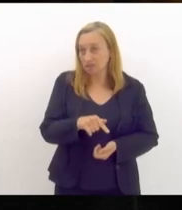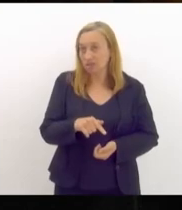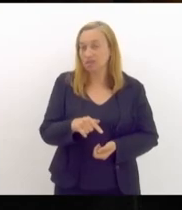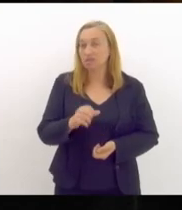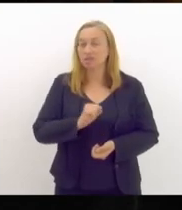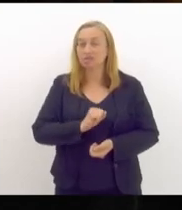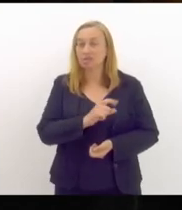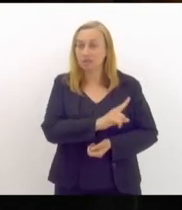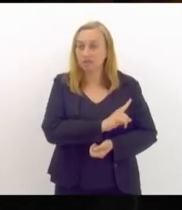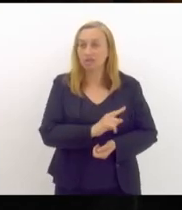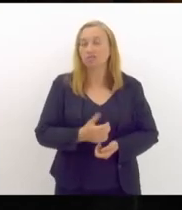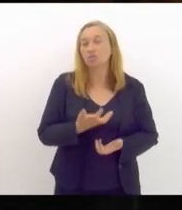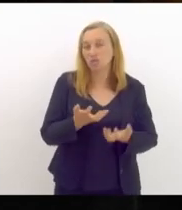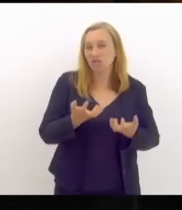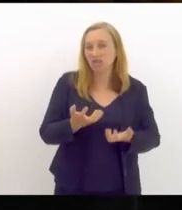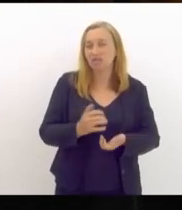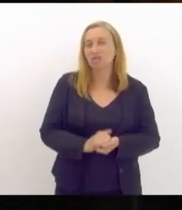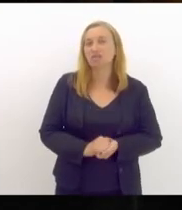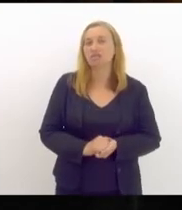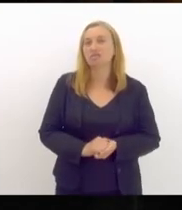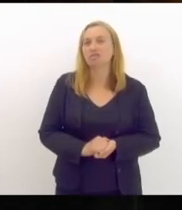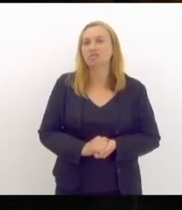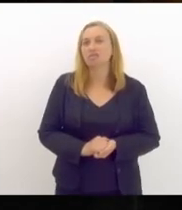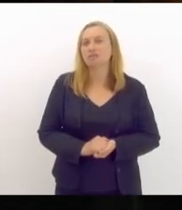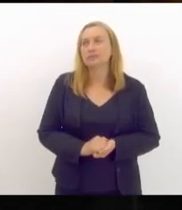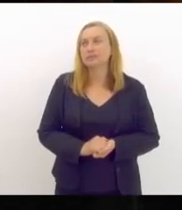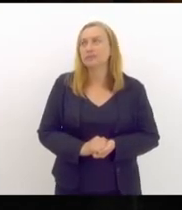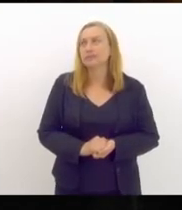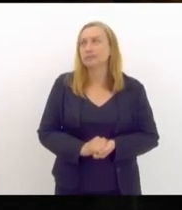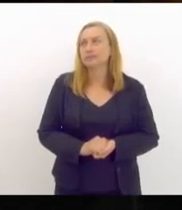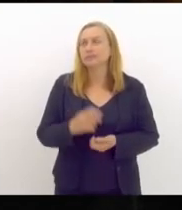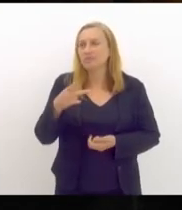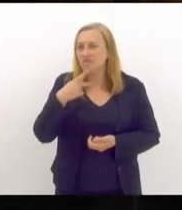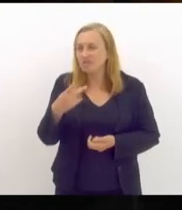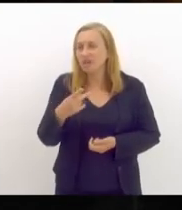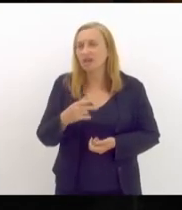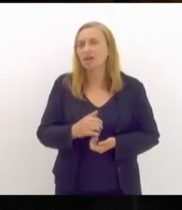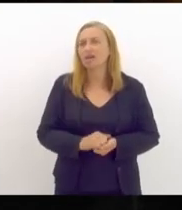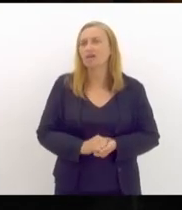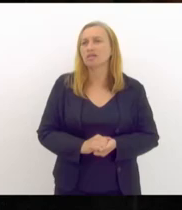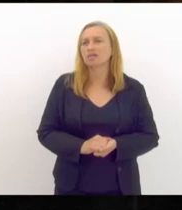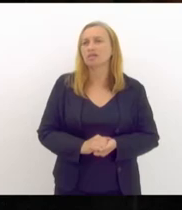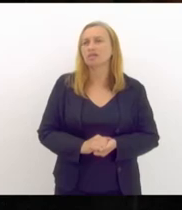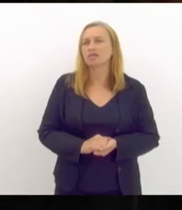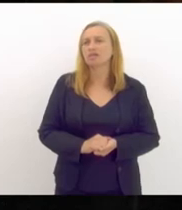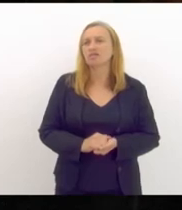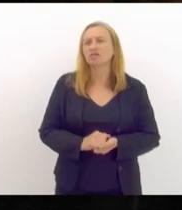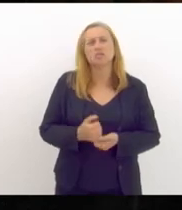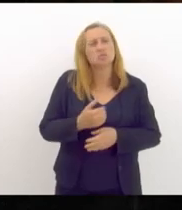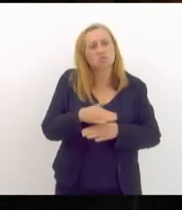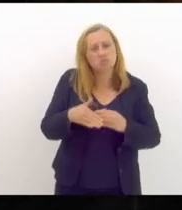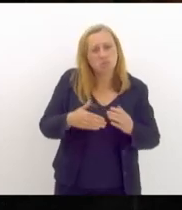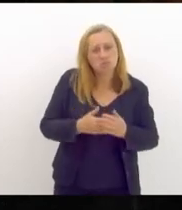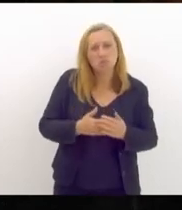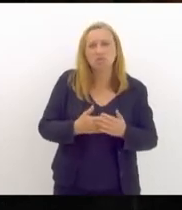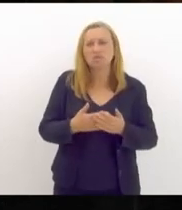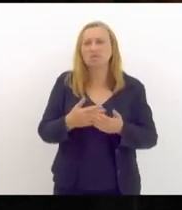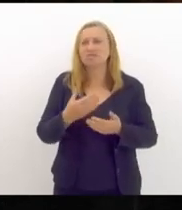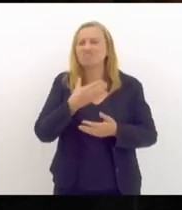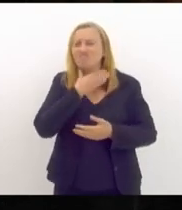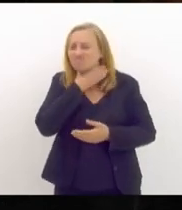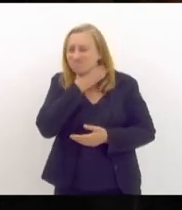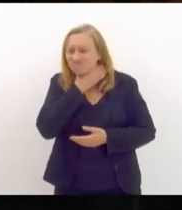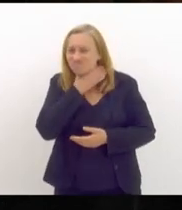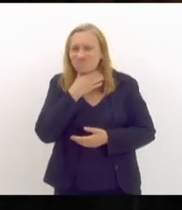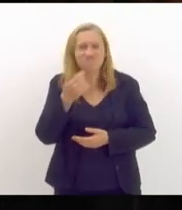que eu queria muito falar sobre todas essas essas crises que